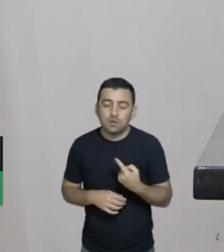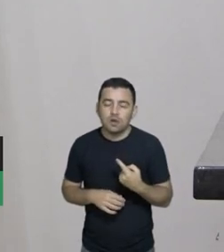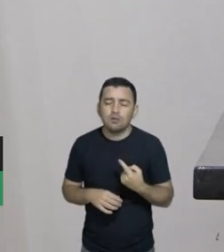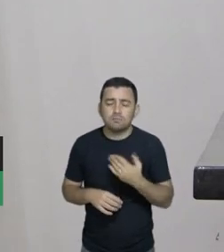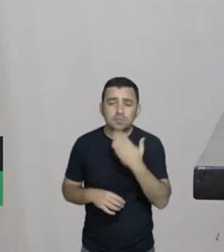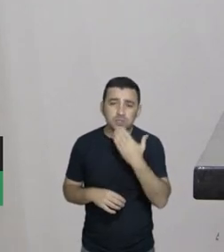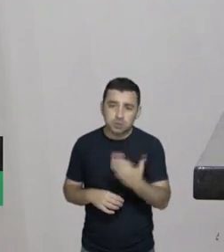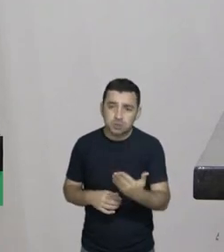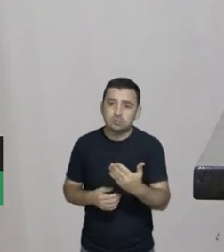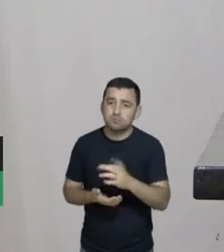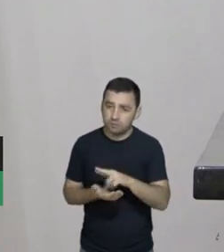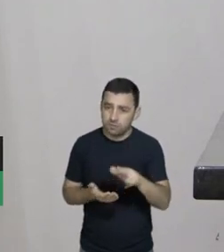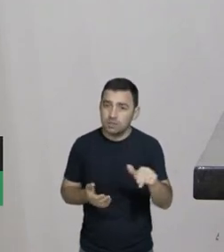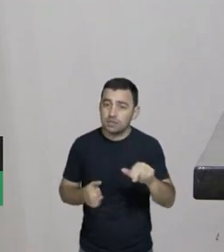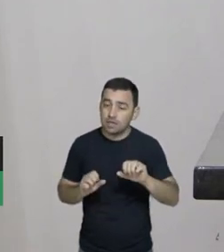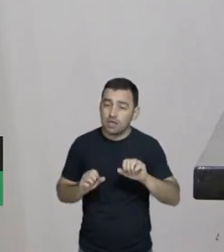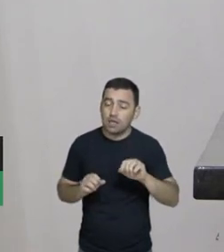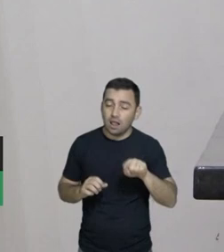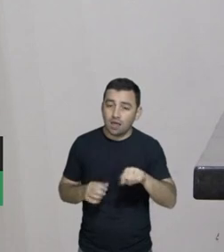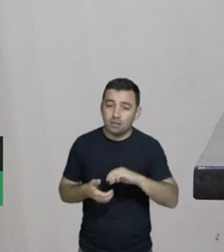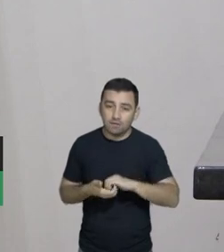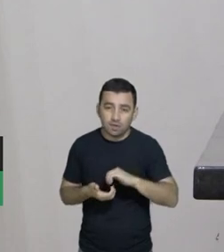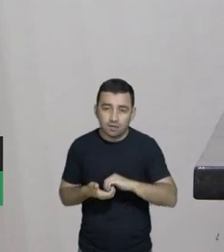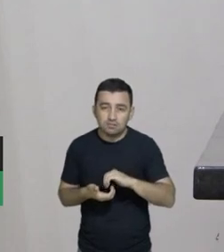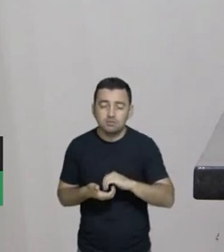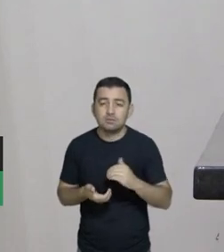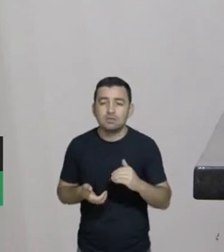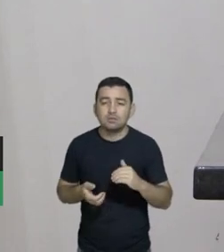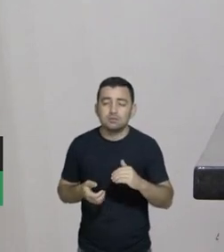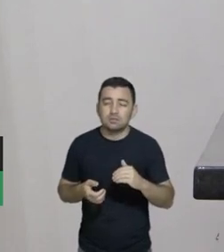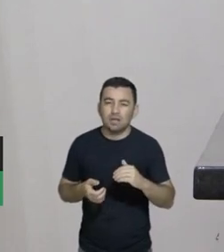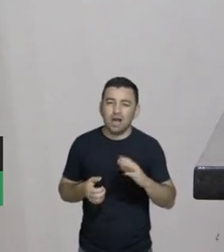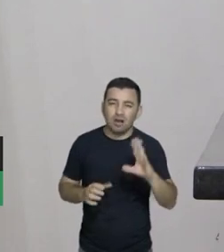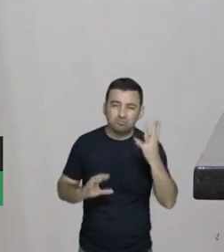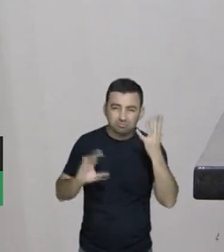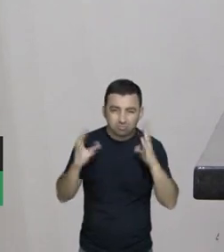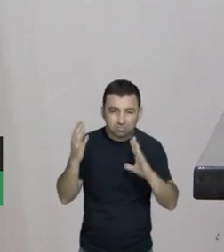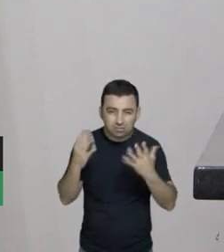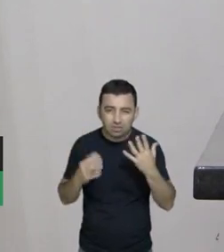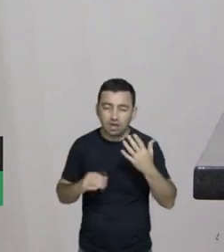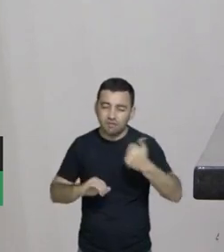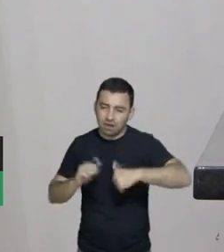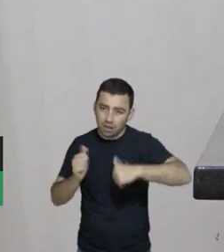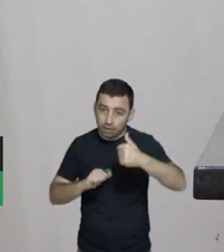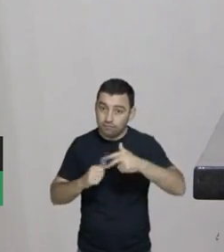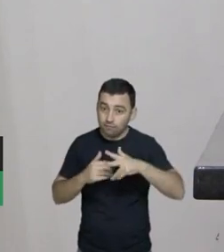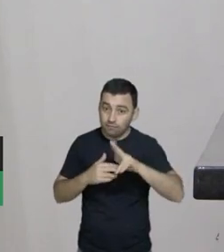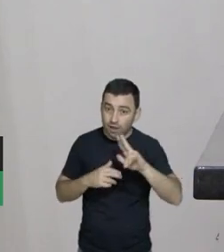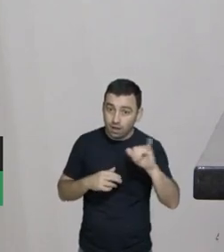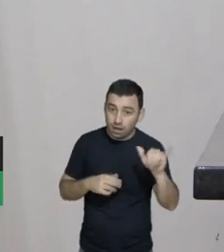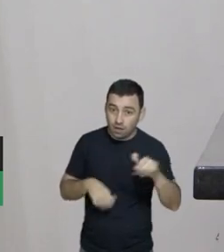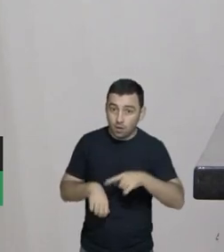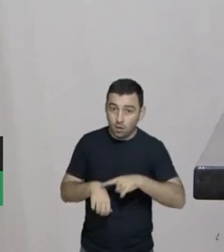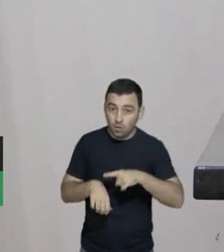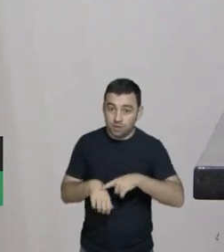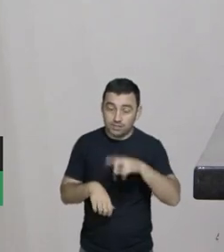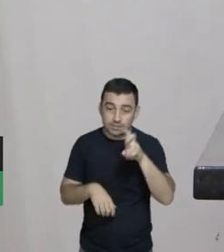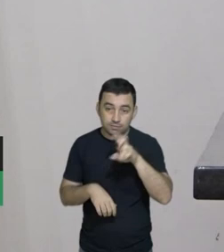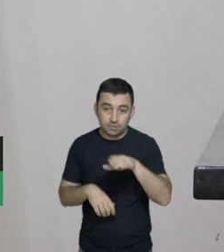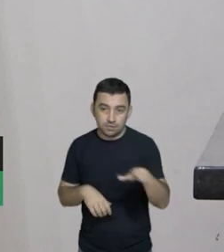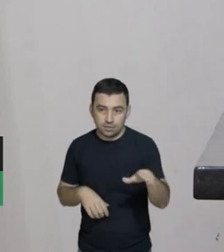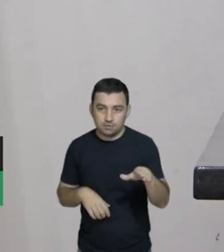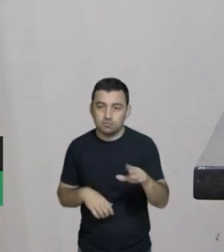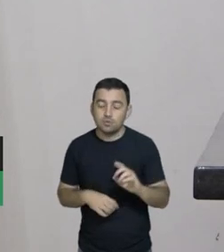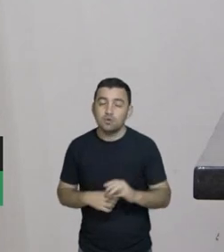para a Comissão de Defesa Civil e Desastres Naturais, que vão ser avaliados por hora, às 17h30. Um